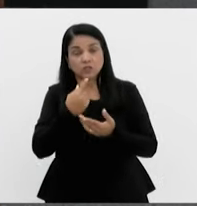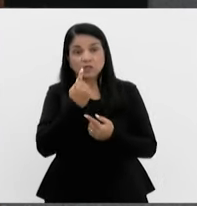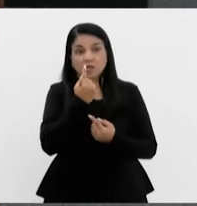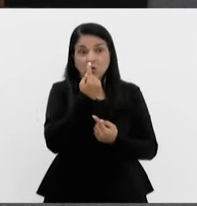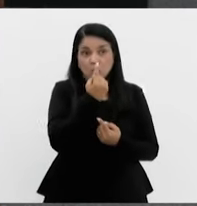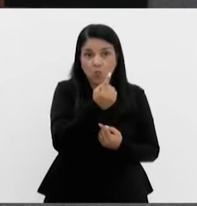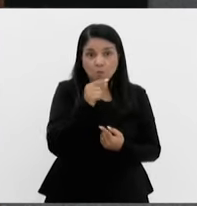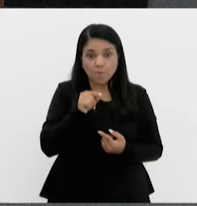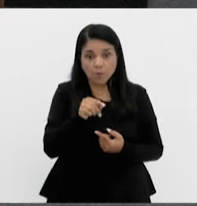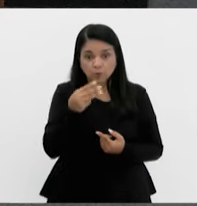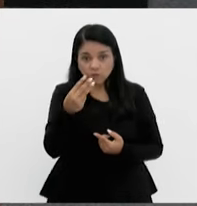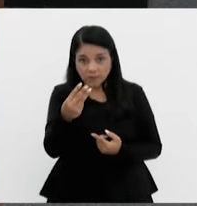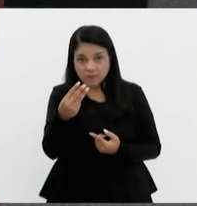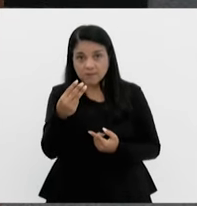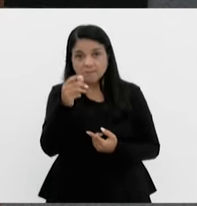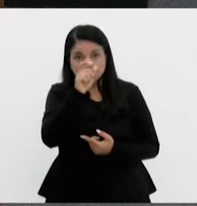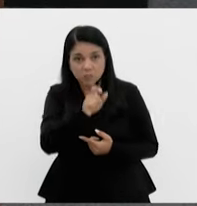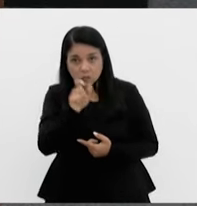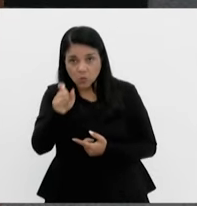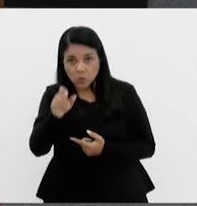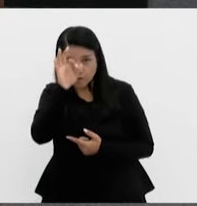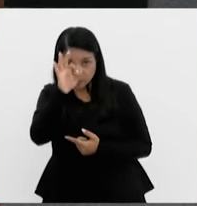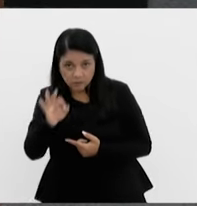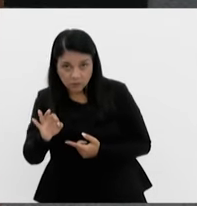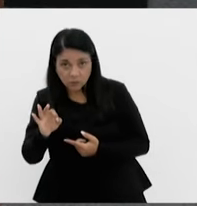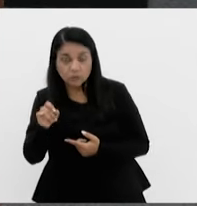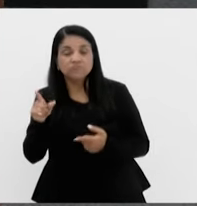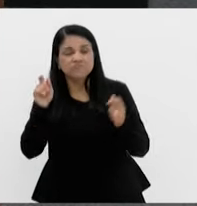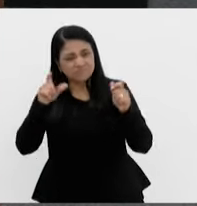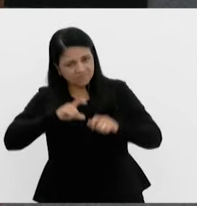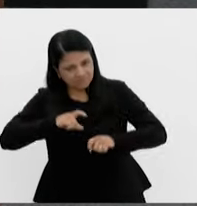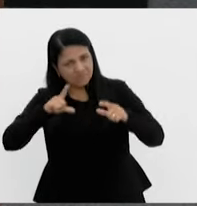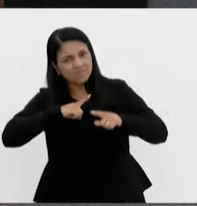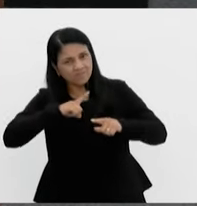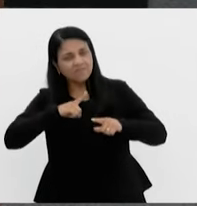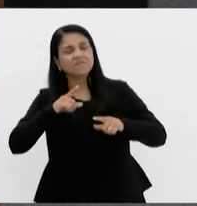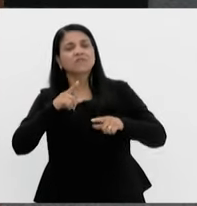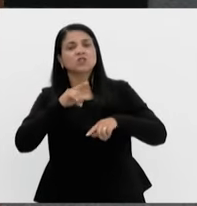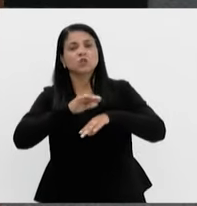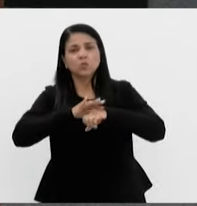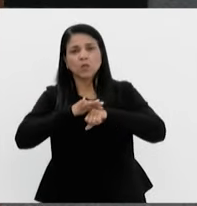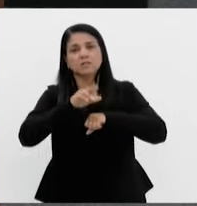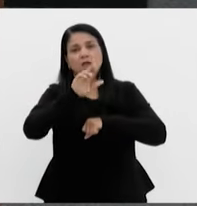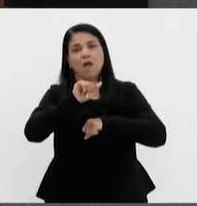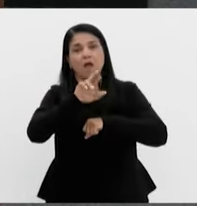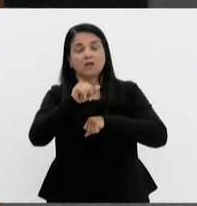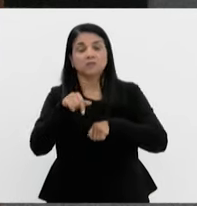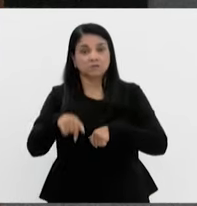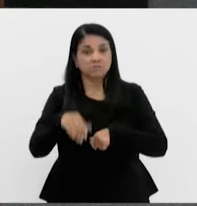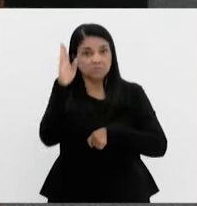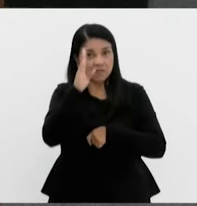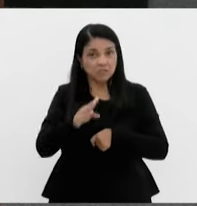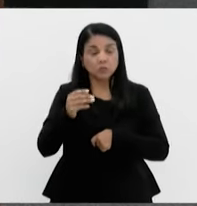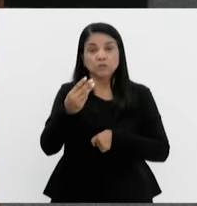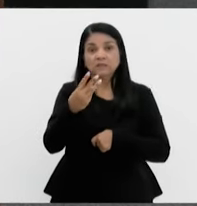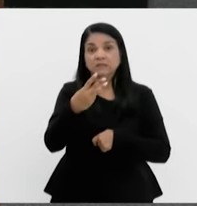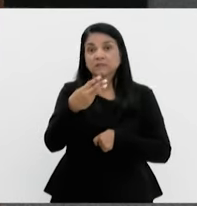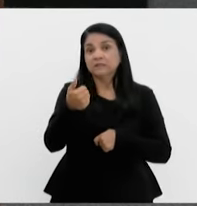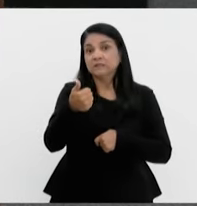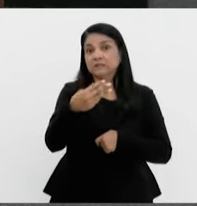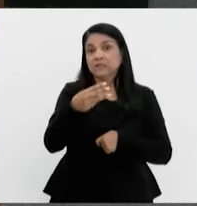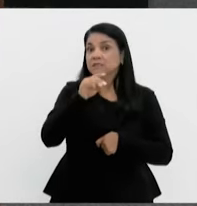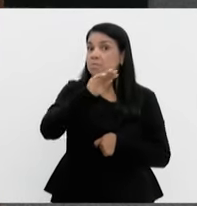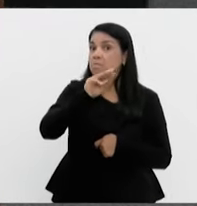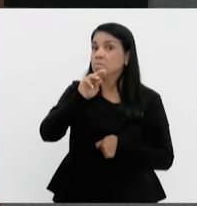tem uma doença Rara no Brasil são 13 milhões de pessoas que TM doenças raras então é a hora